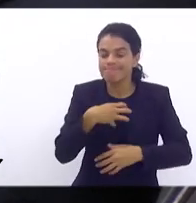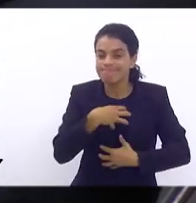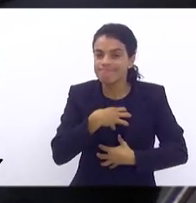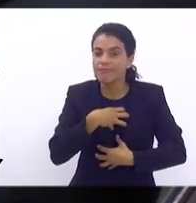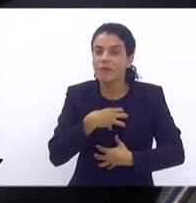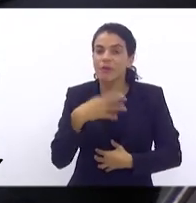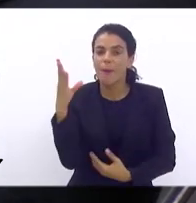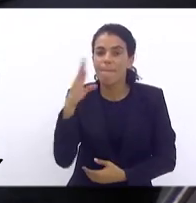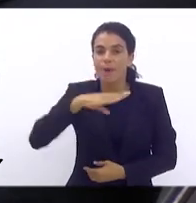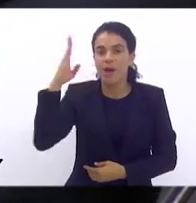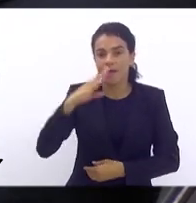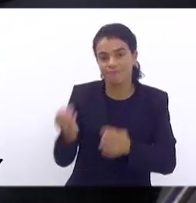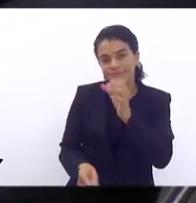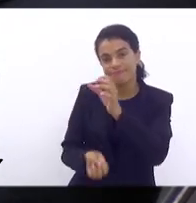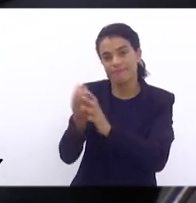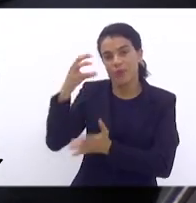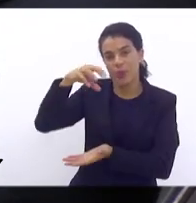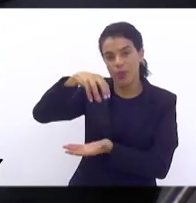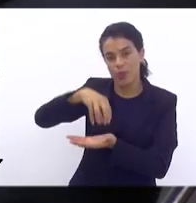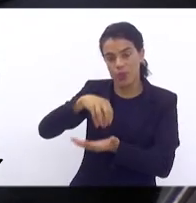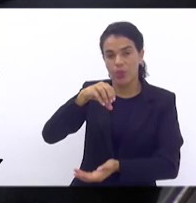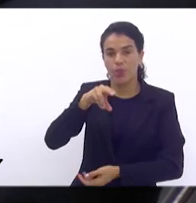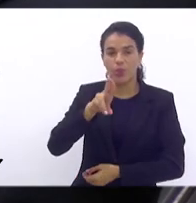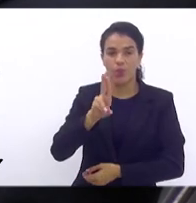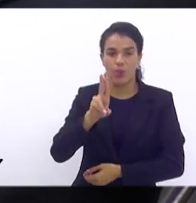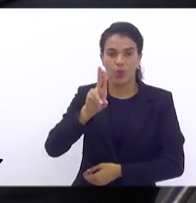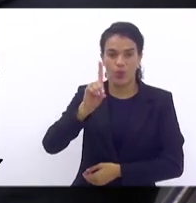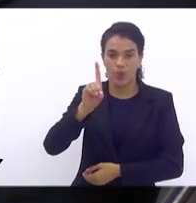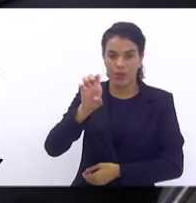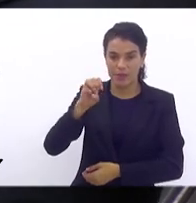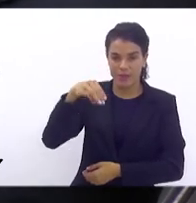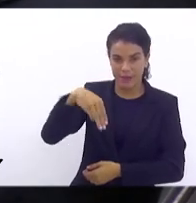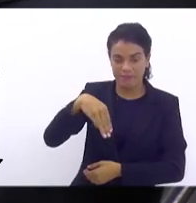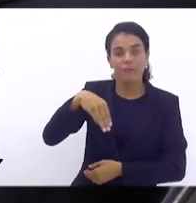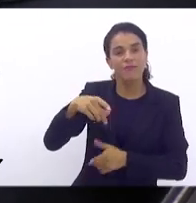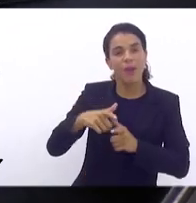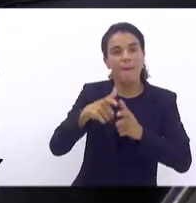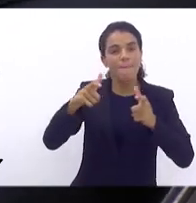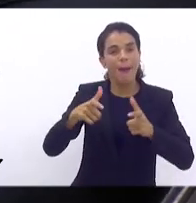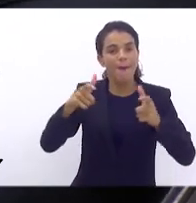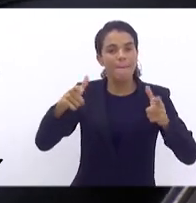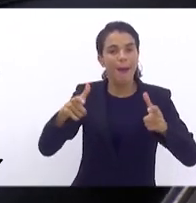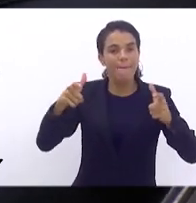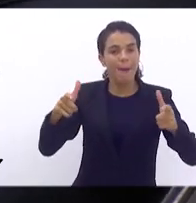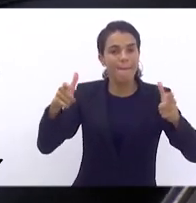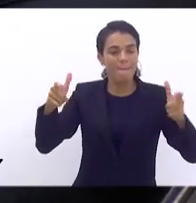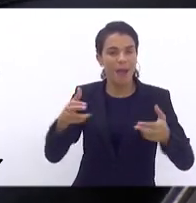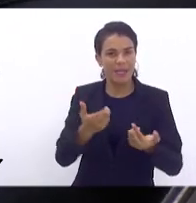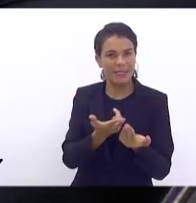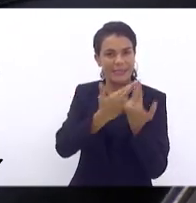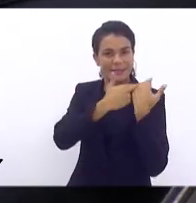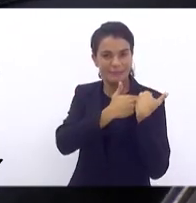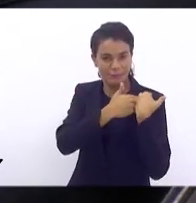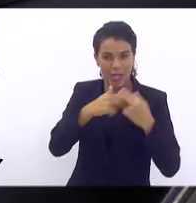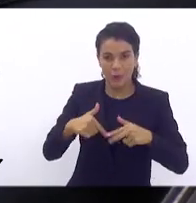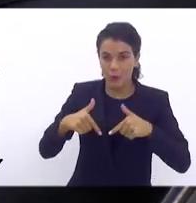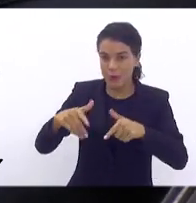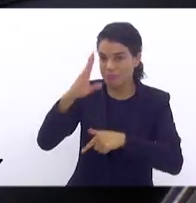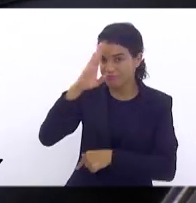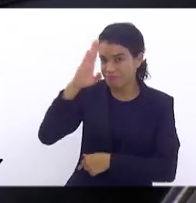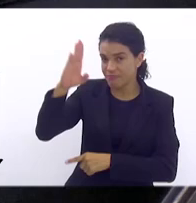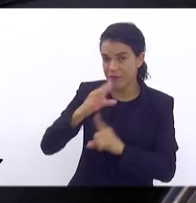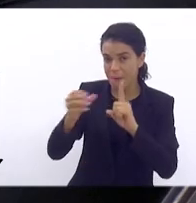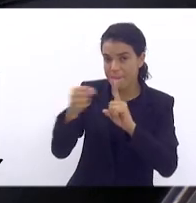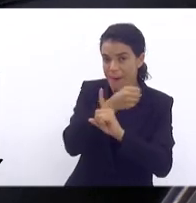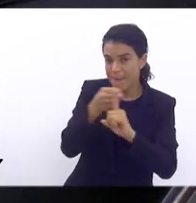providenciou a criação desse núcleo né que ao longo dos anos ele foi ampliando a sua atribuição a gente atua Principalmente nos casos de